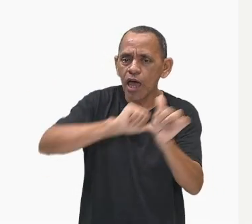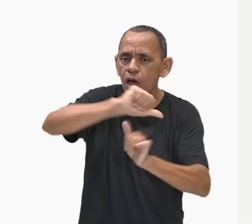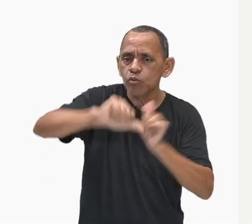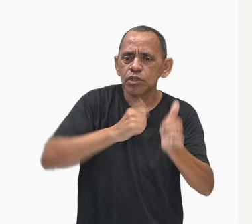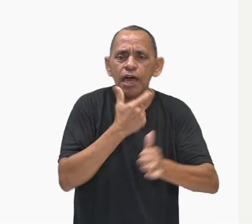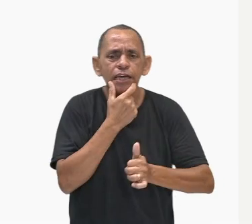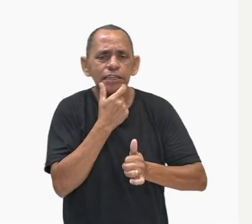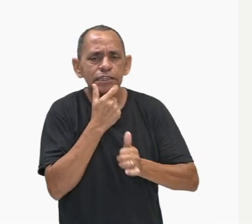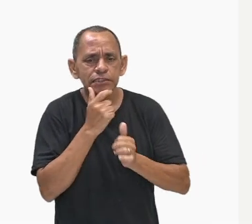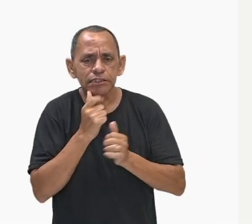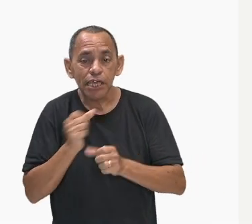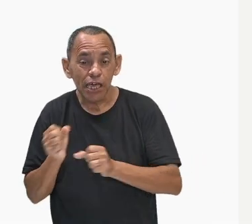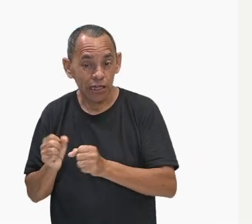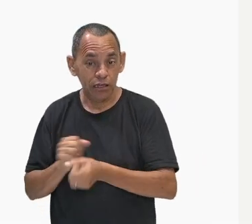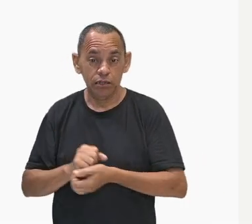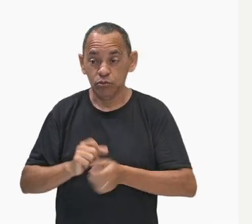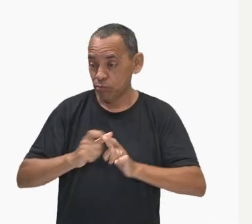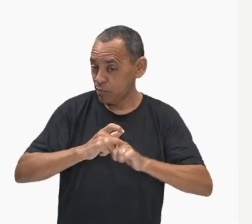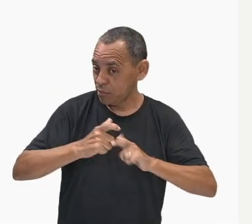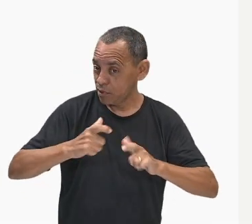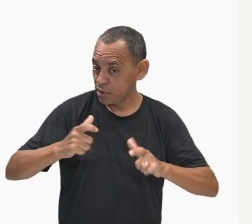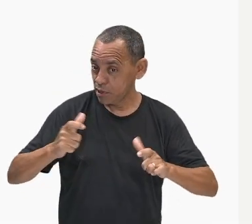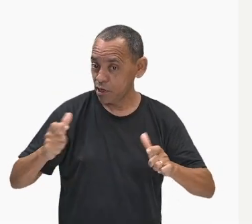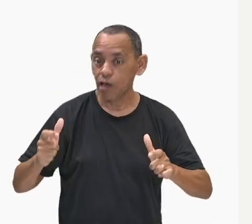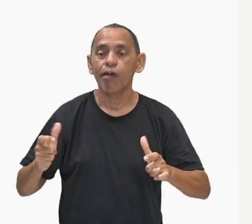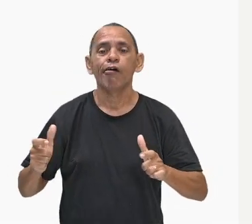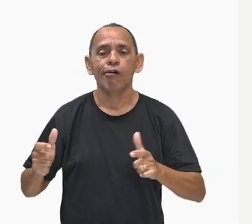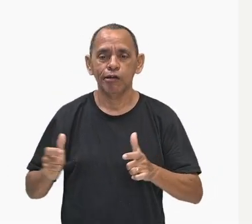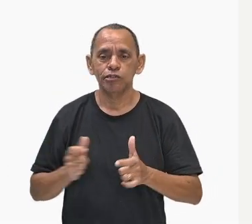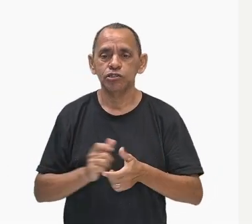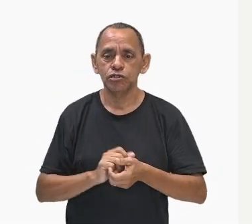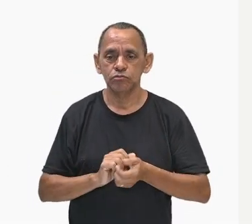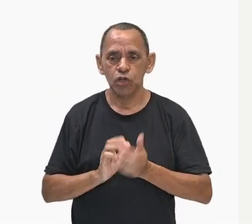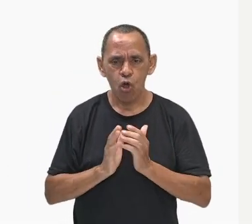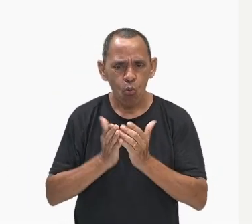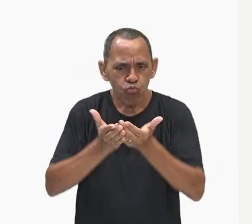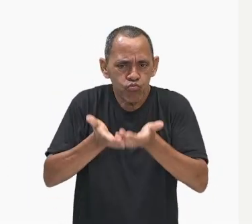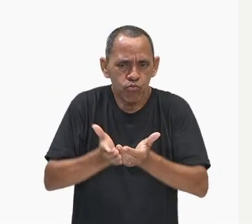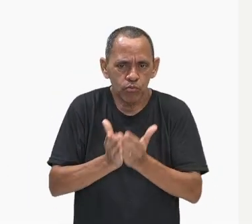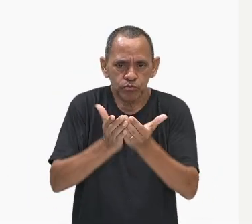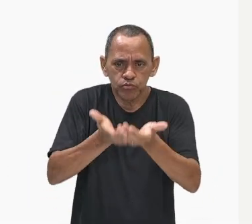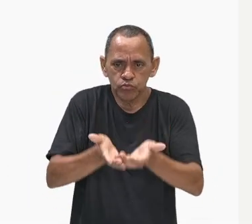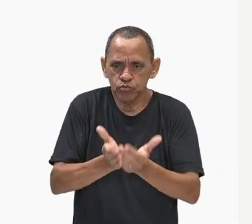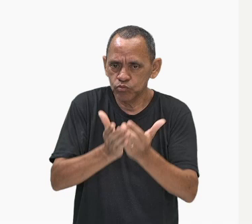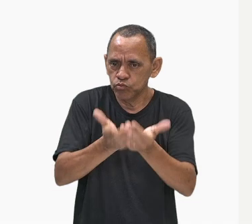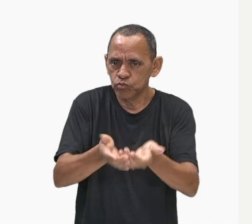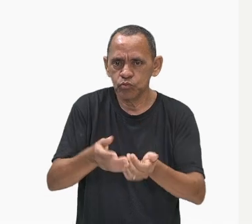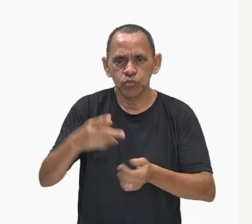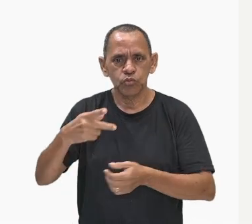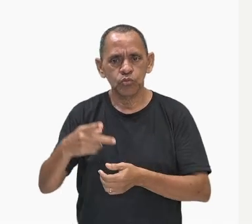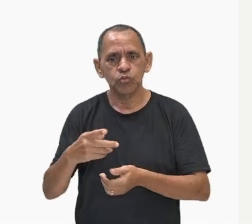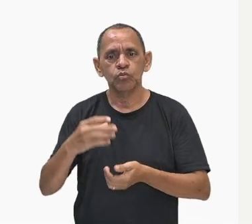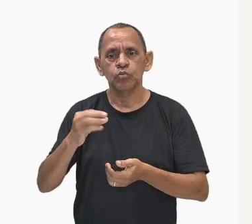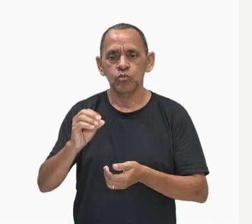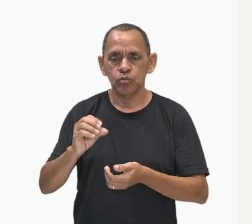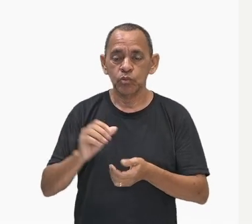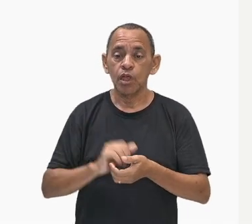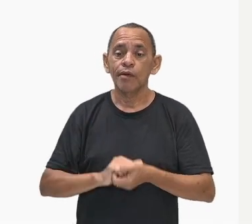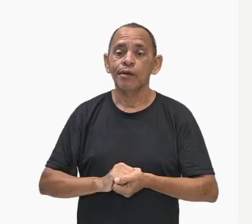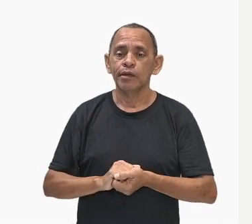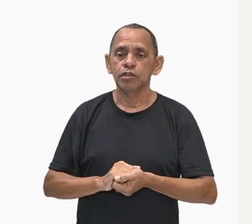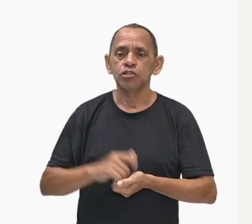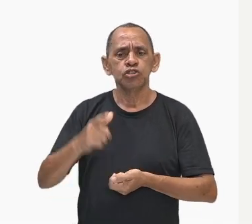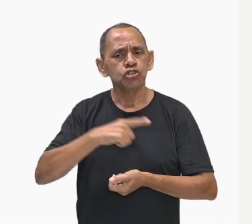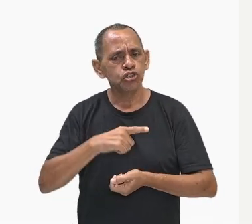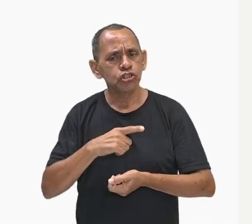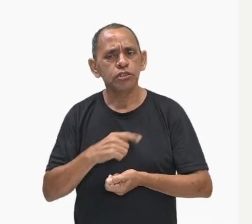numa grande potência naval. O Oliver Cromwell foi responsável por estabelecer o que a